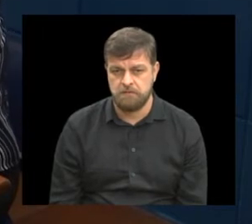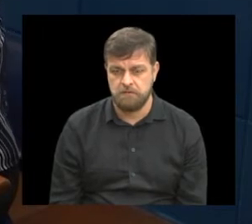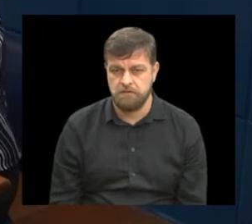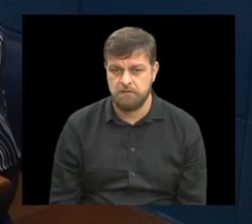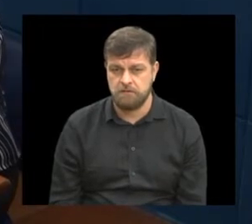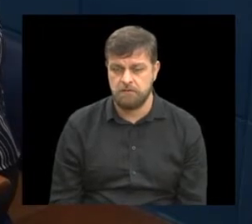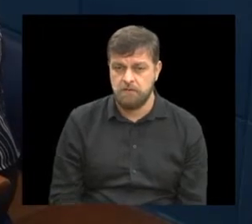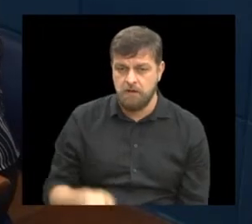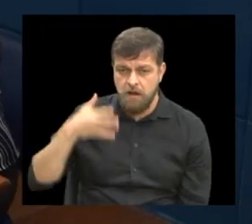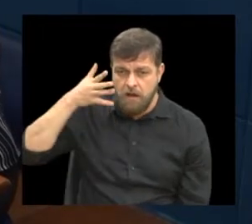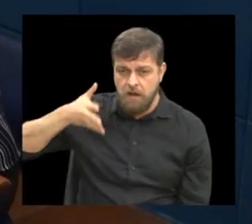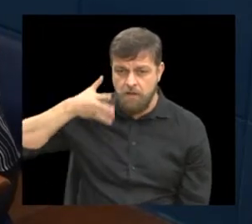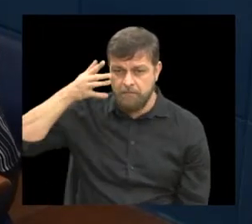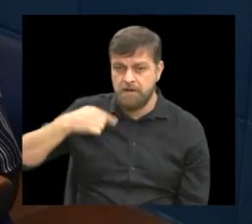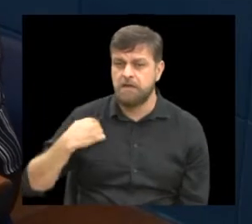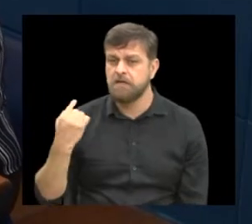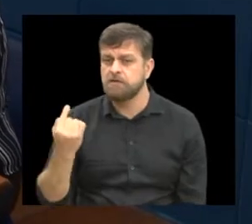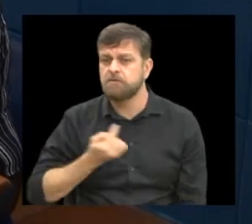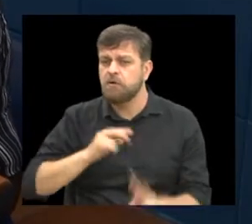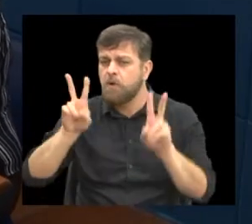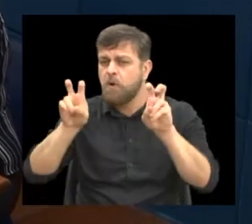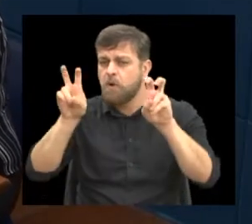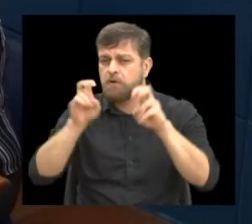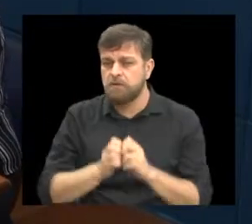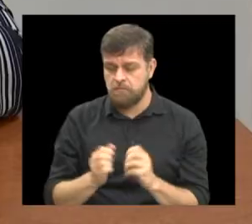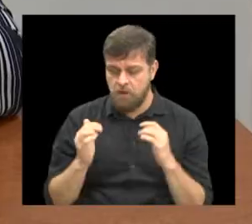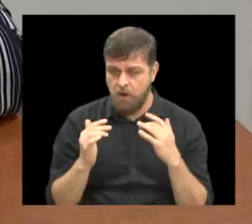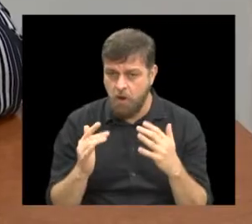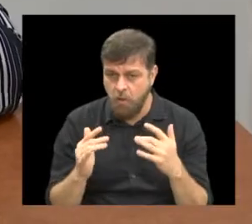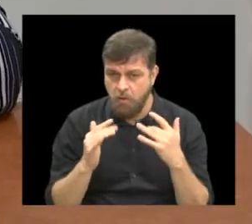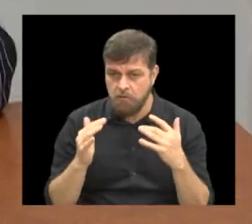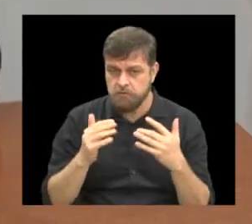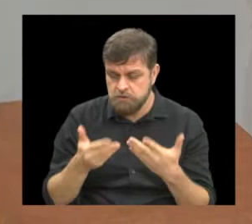A nossa palestra chama Convivendo com o Autismo.